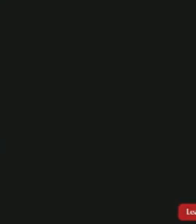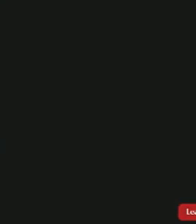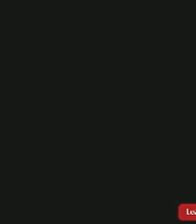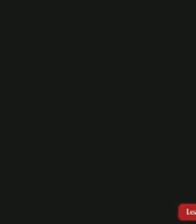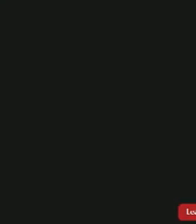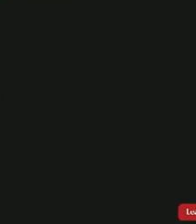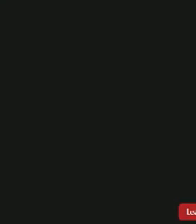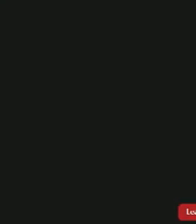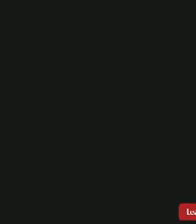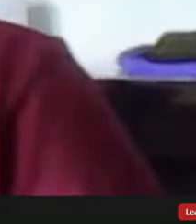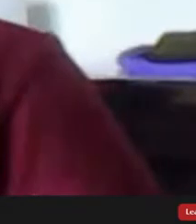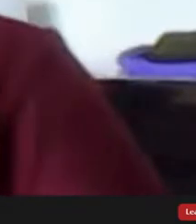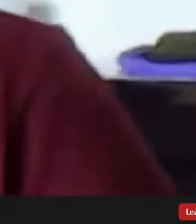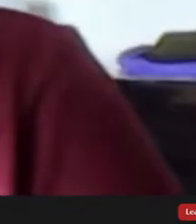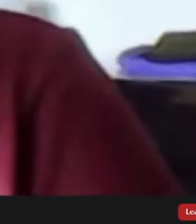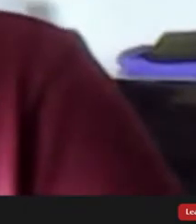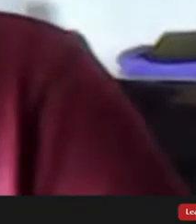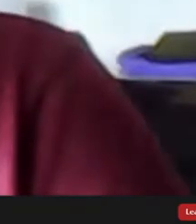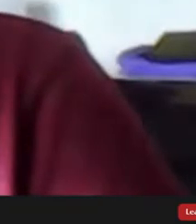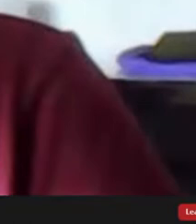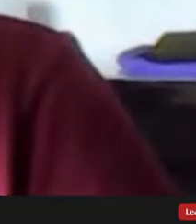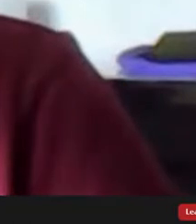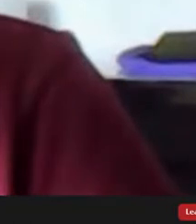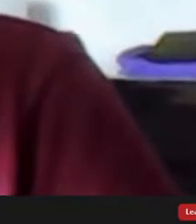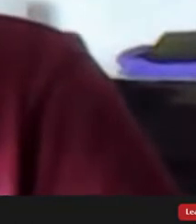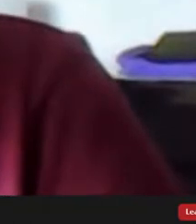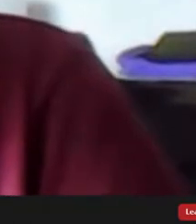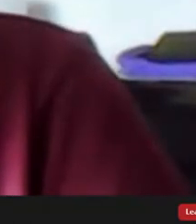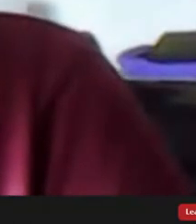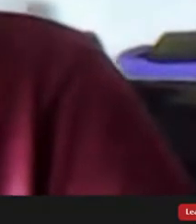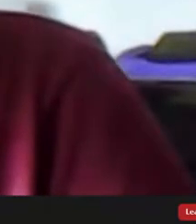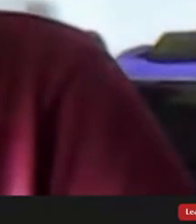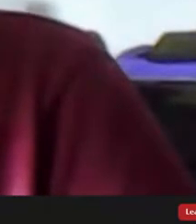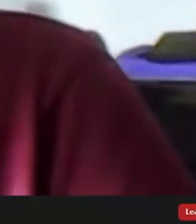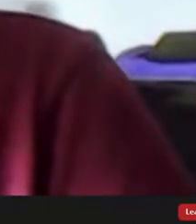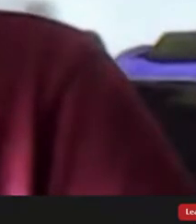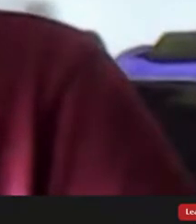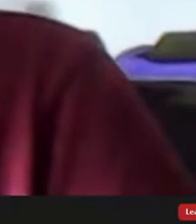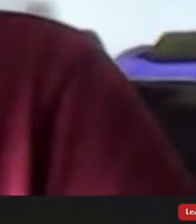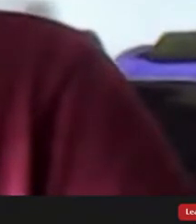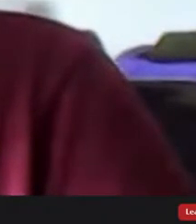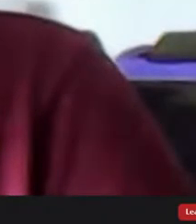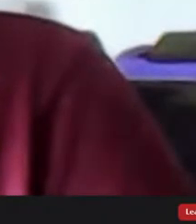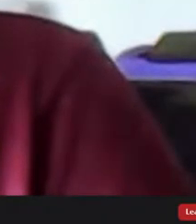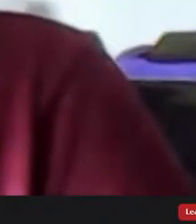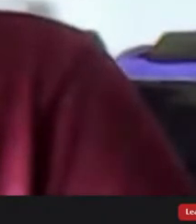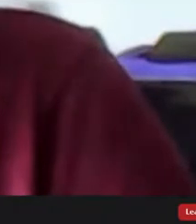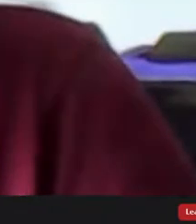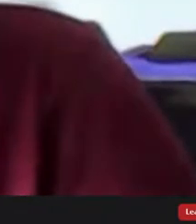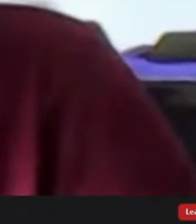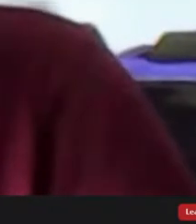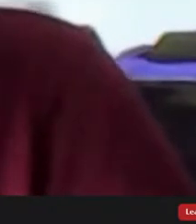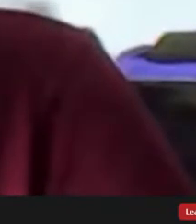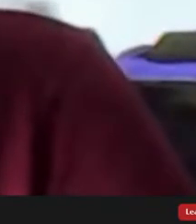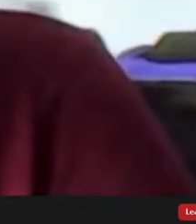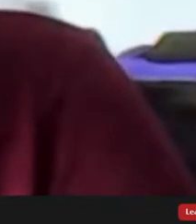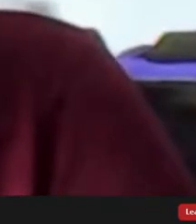Obrigado, presidente João Carrilho. Pergunte se mais alguém da sua equipe quer fazer uso da palavra nessa intervenção